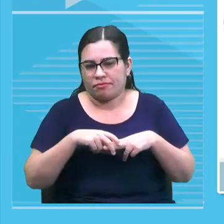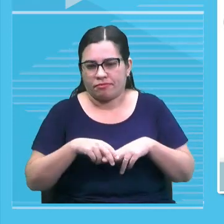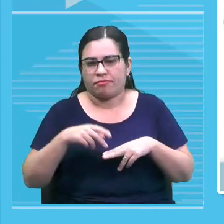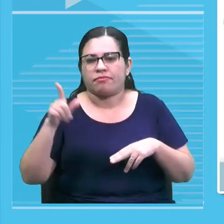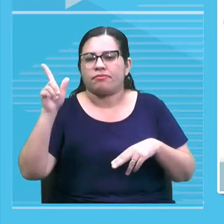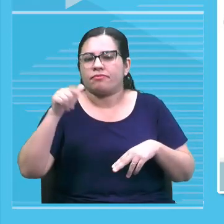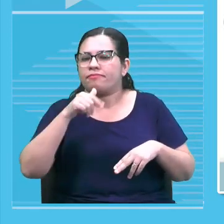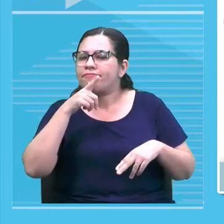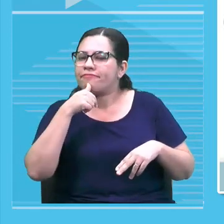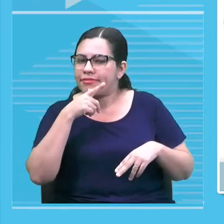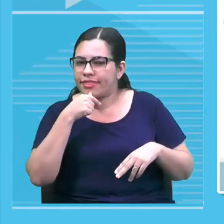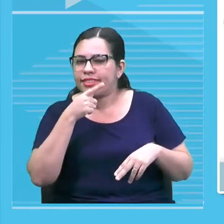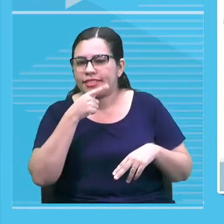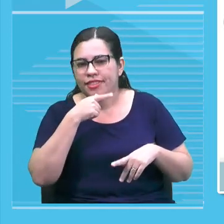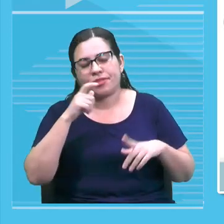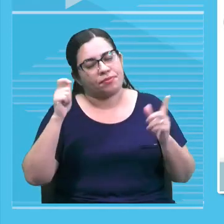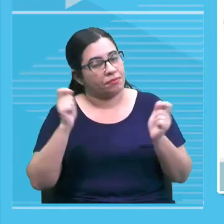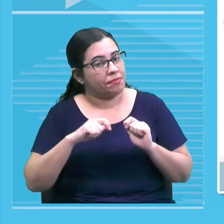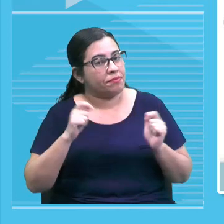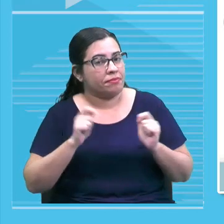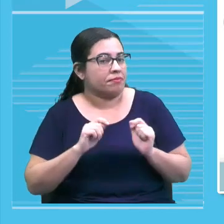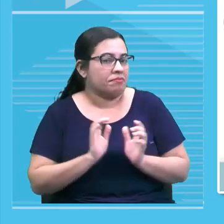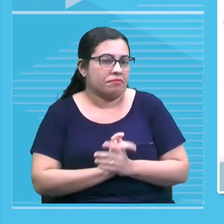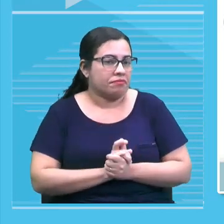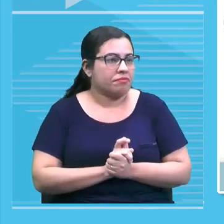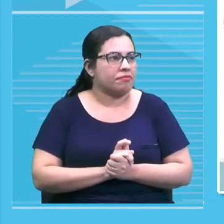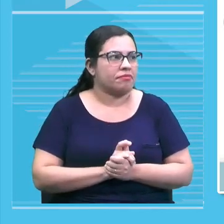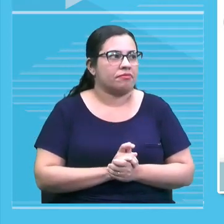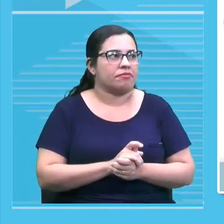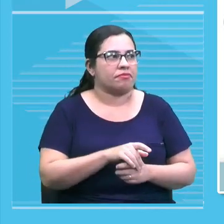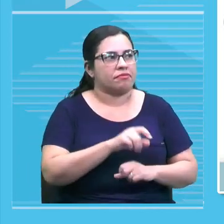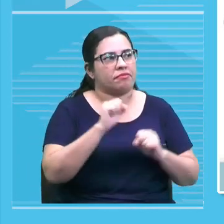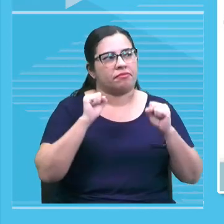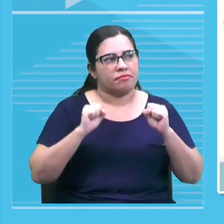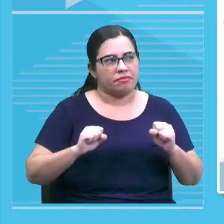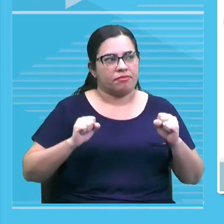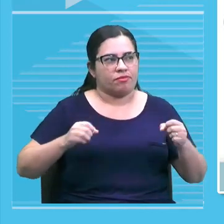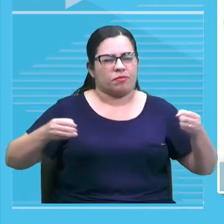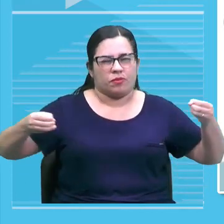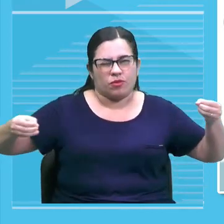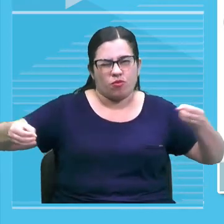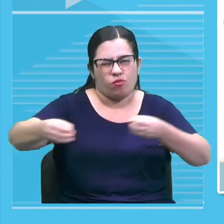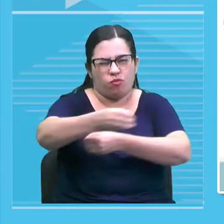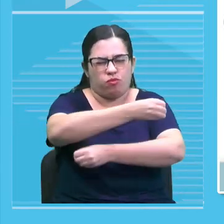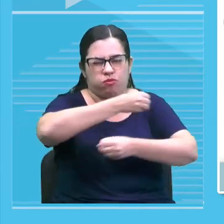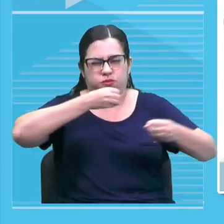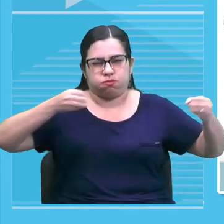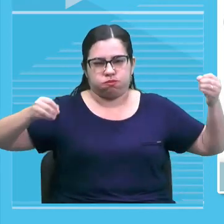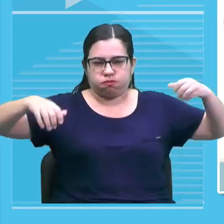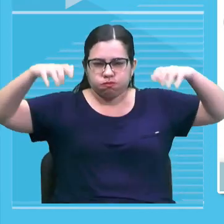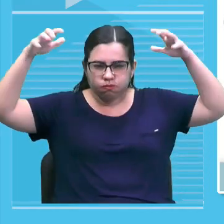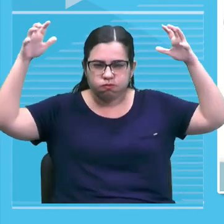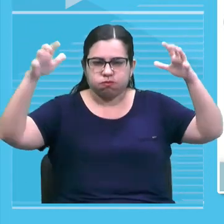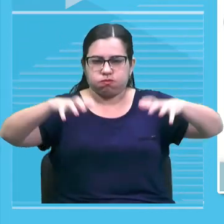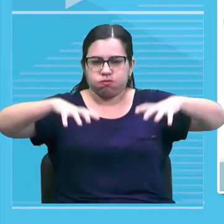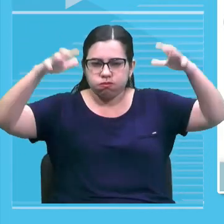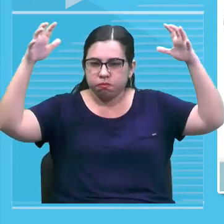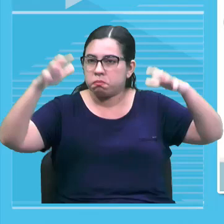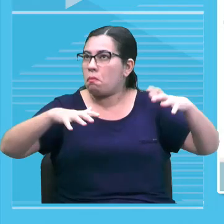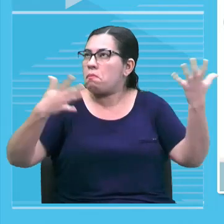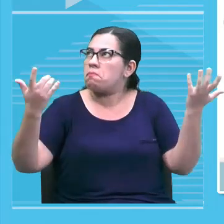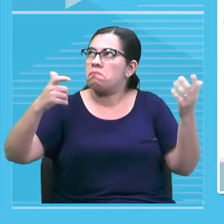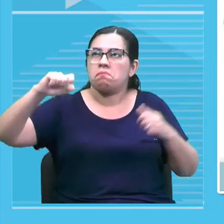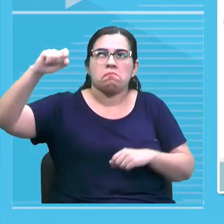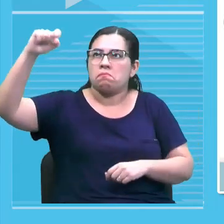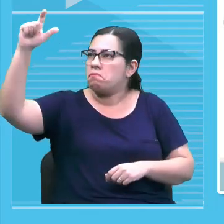você tenha já chegando nosso planeta uma chuva então a luz ela não vai sofrer